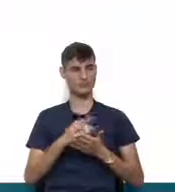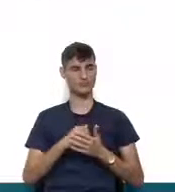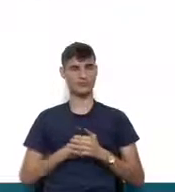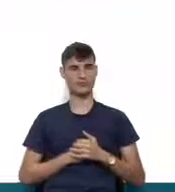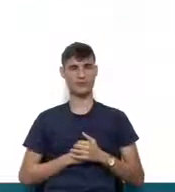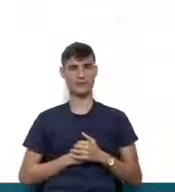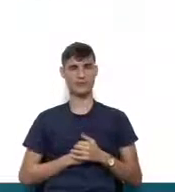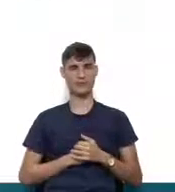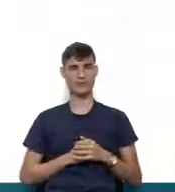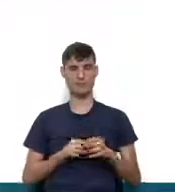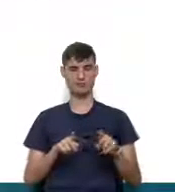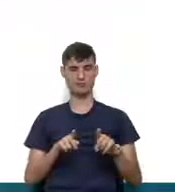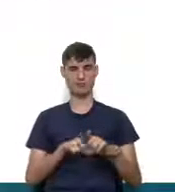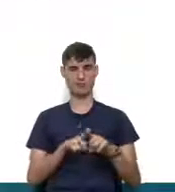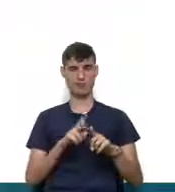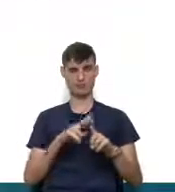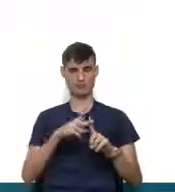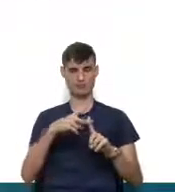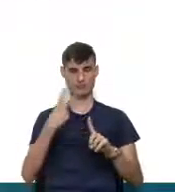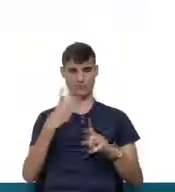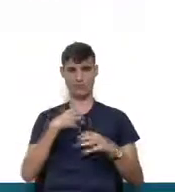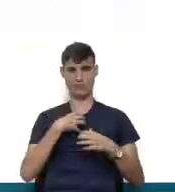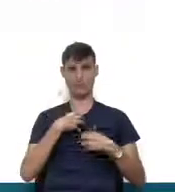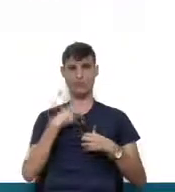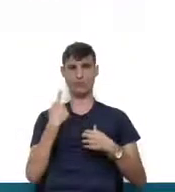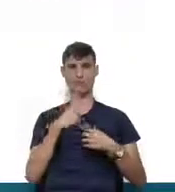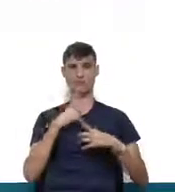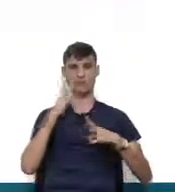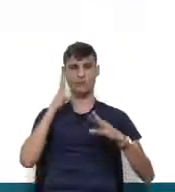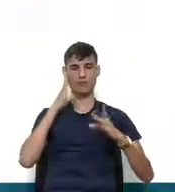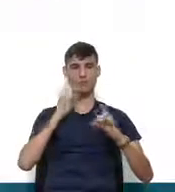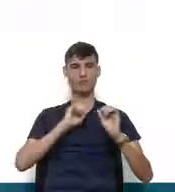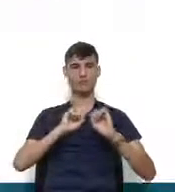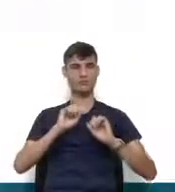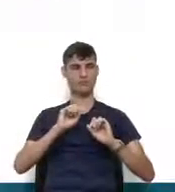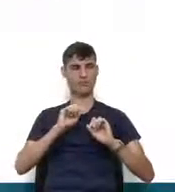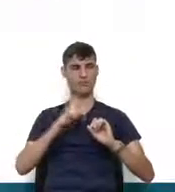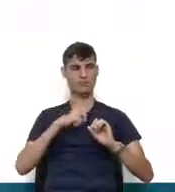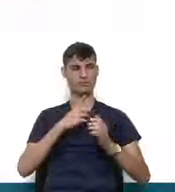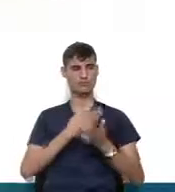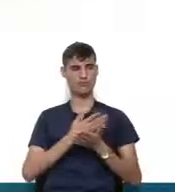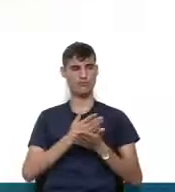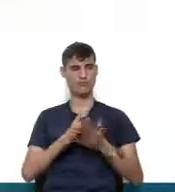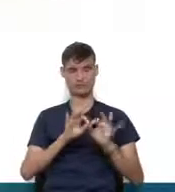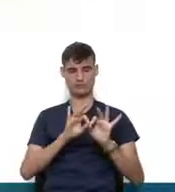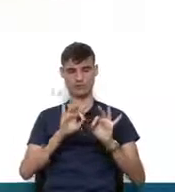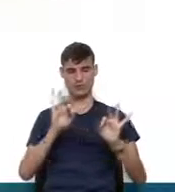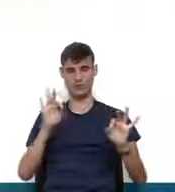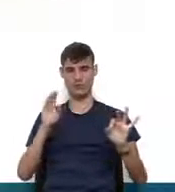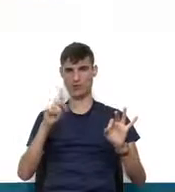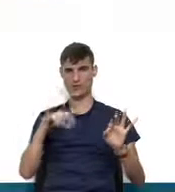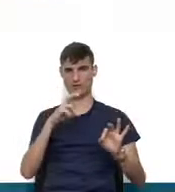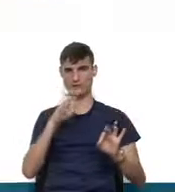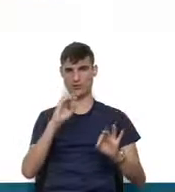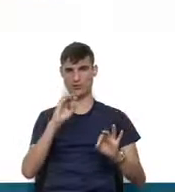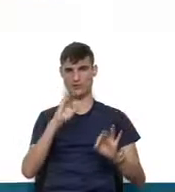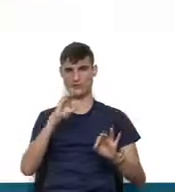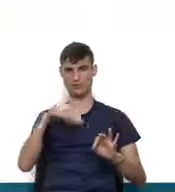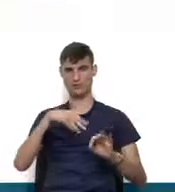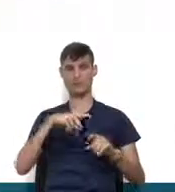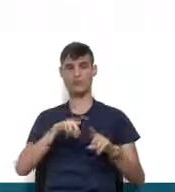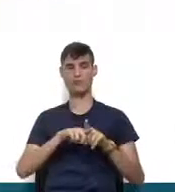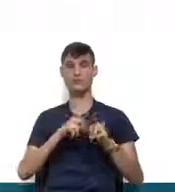intervalos. E a partir dessas duas condições, nós temos que pensar aqui no comprimento da nossa barra, a